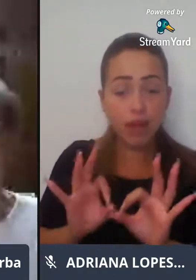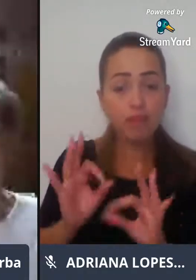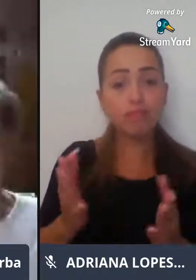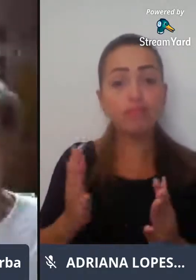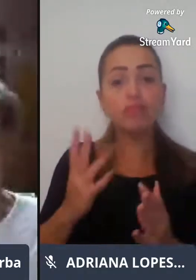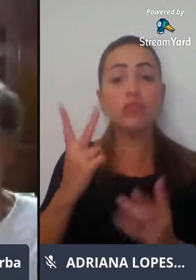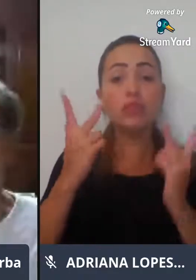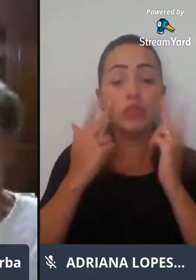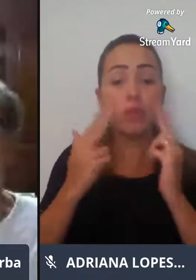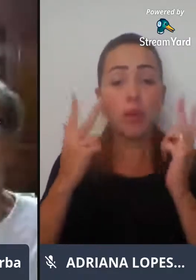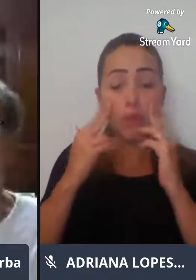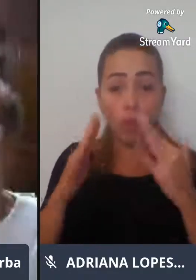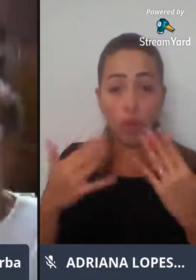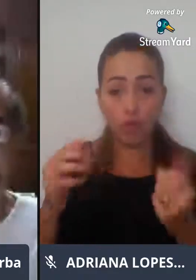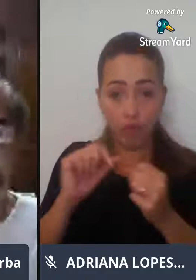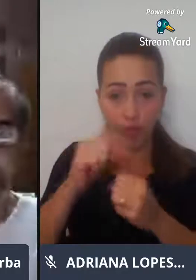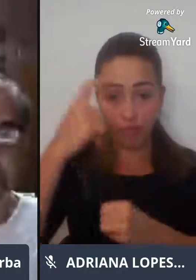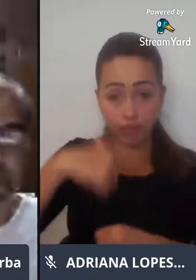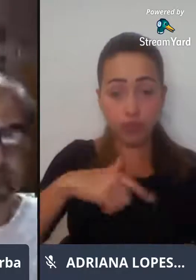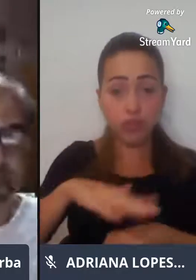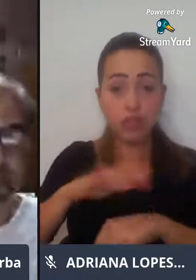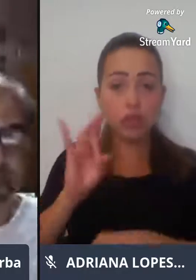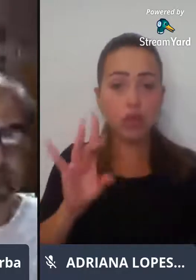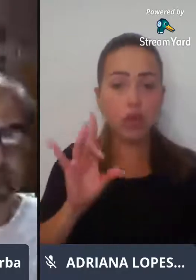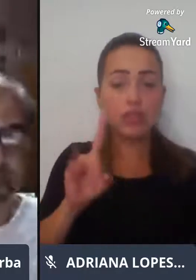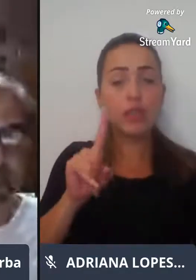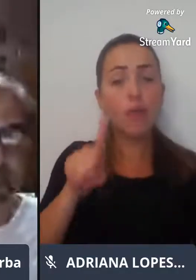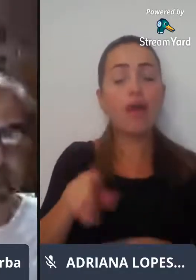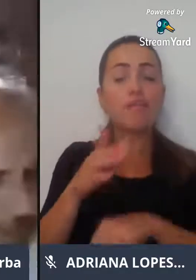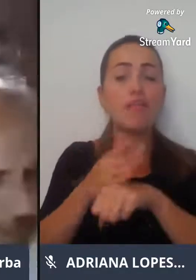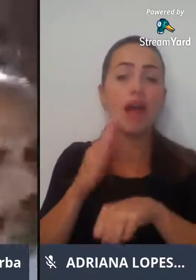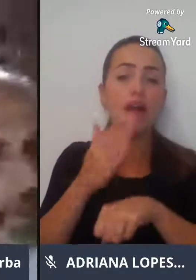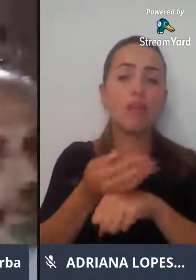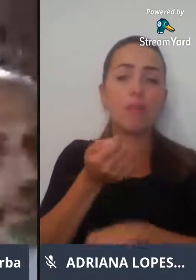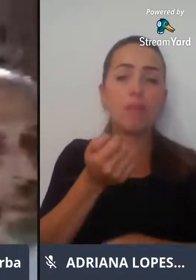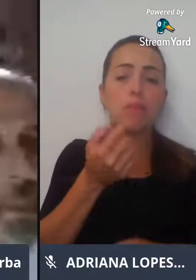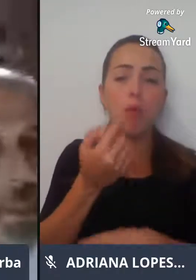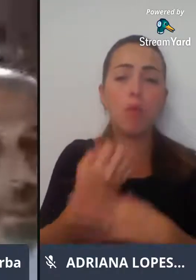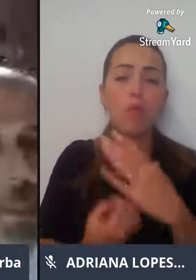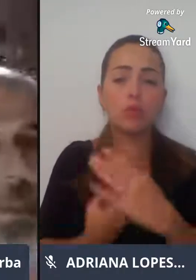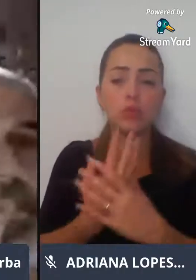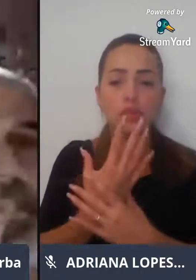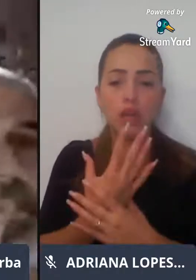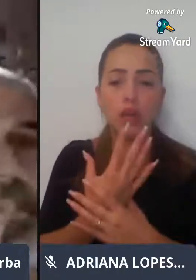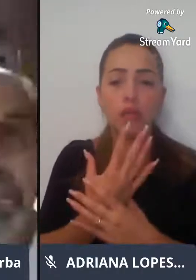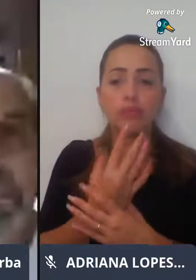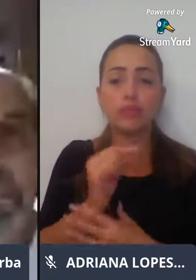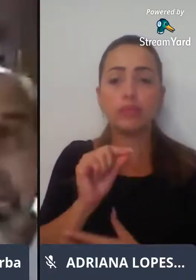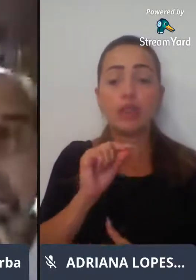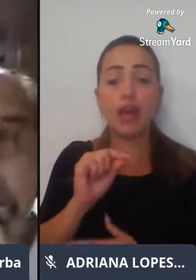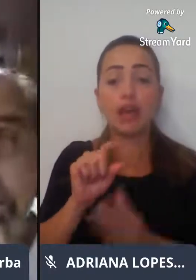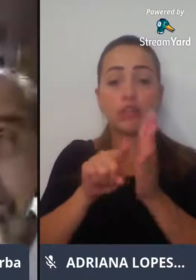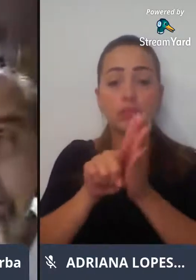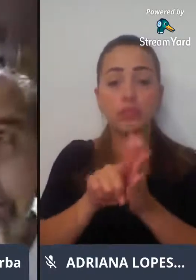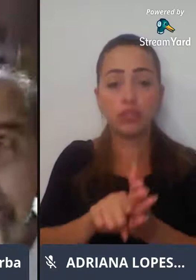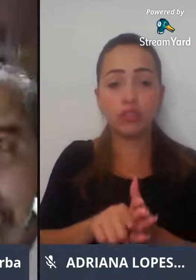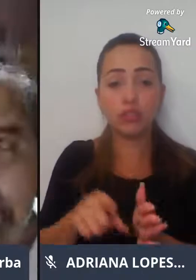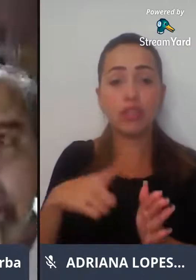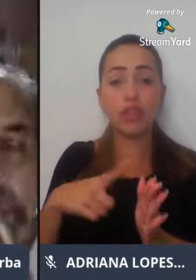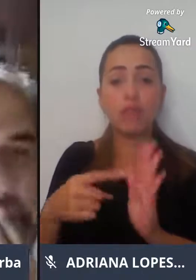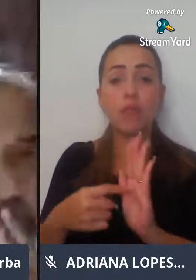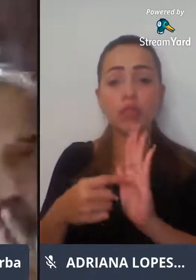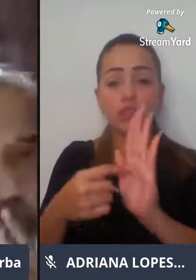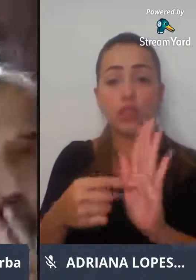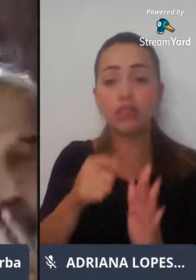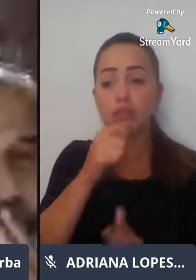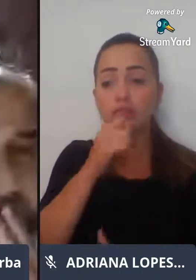quando ele faz isso sozinho, é um exercício pouco produtivo, e as pesquisas têm mostrado que isso realmente não